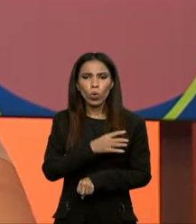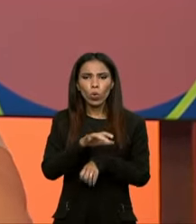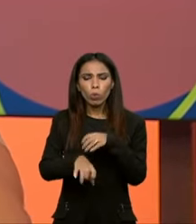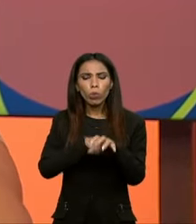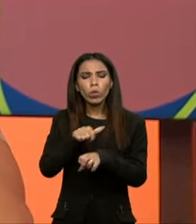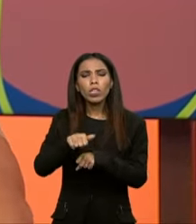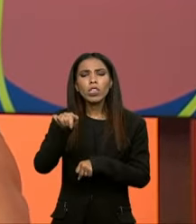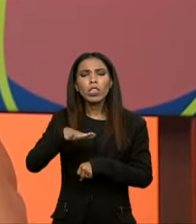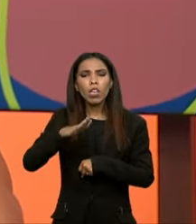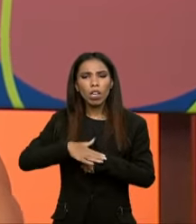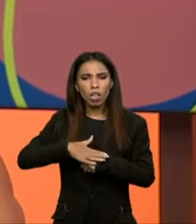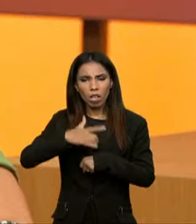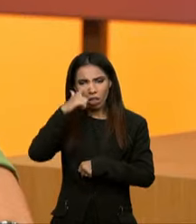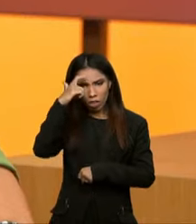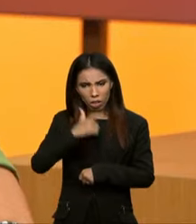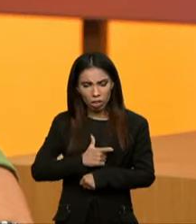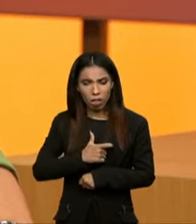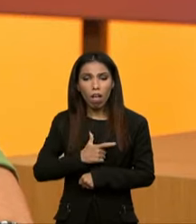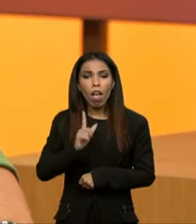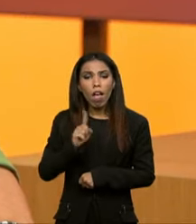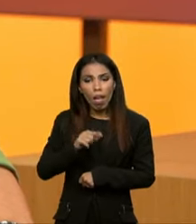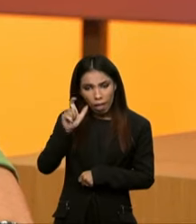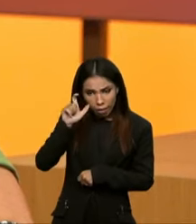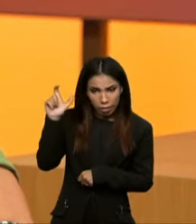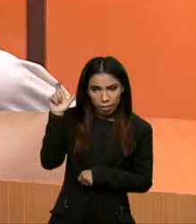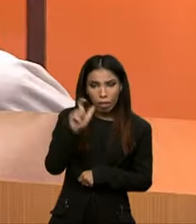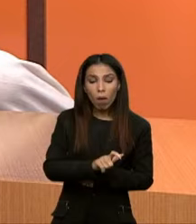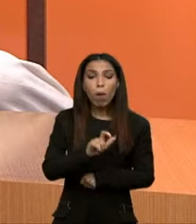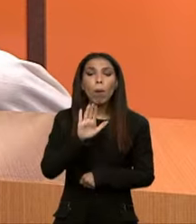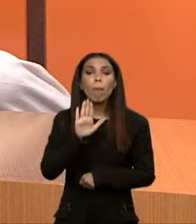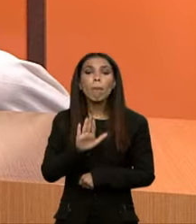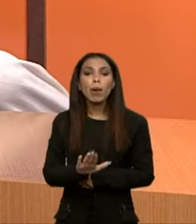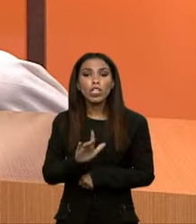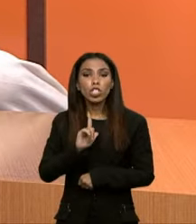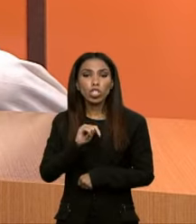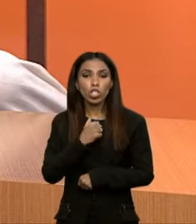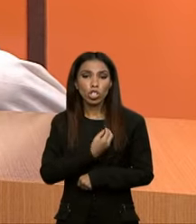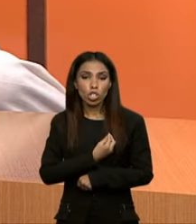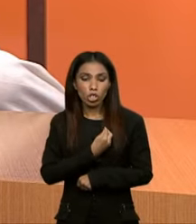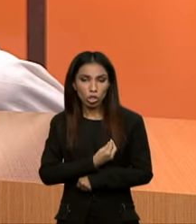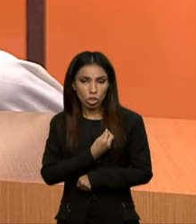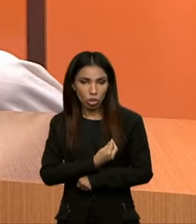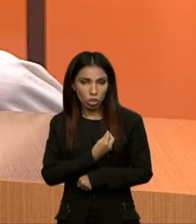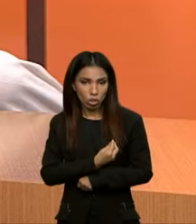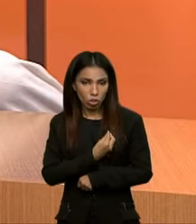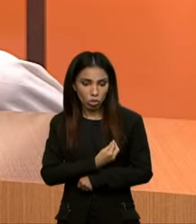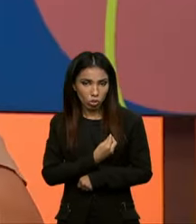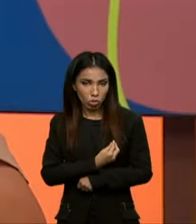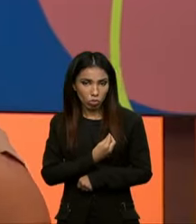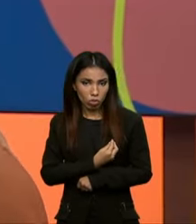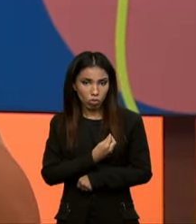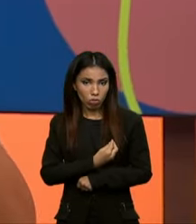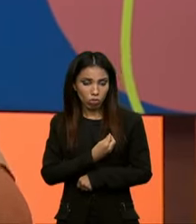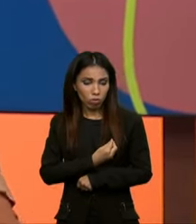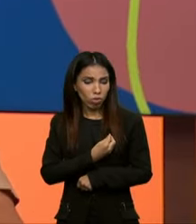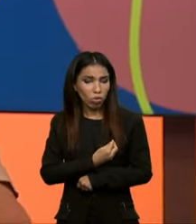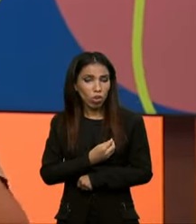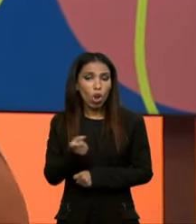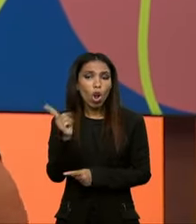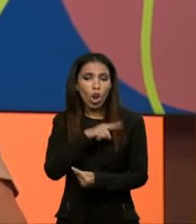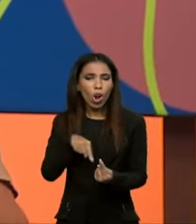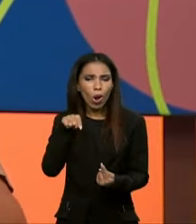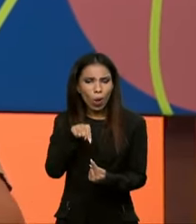ter. Claro, só claro. Que deixar coisas interessantes aqui, mas tem que ter um... Não, para não um fundamento, você tem que ter um